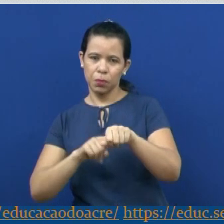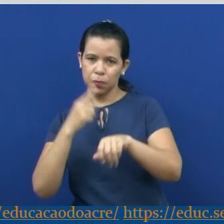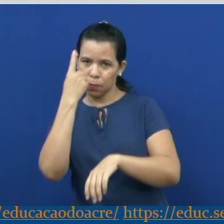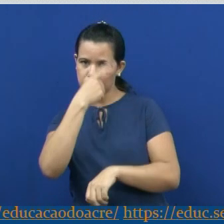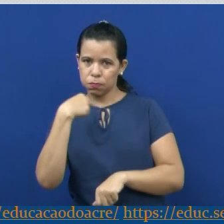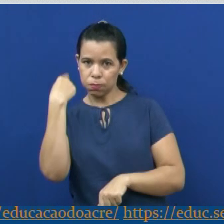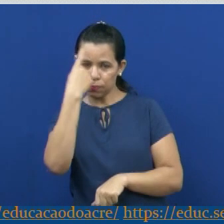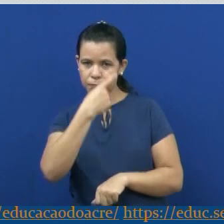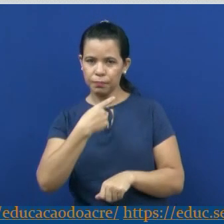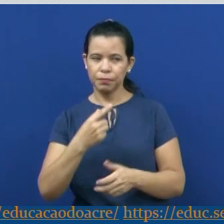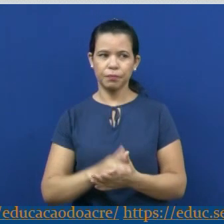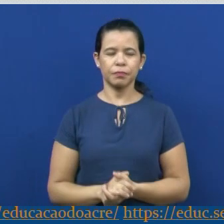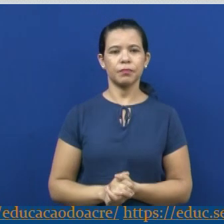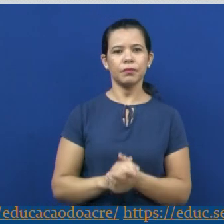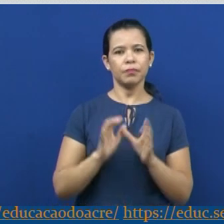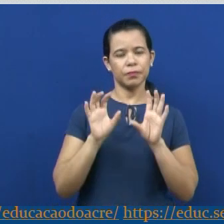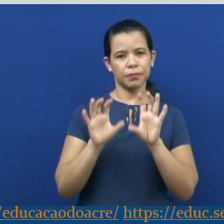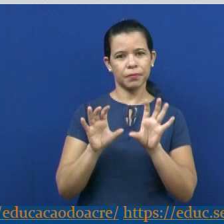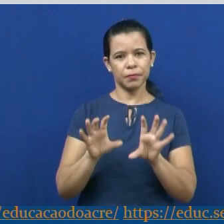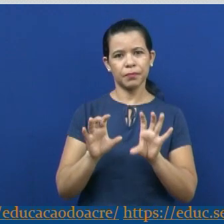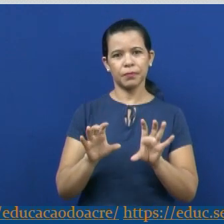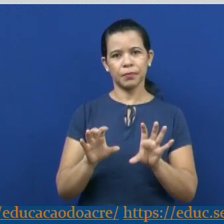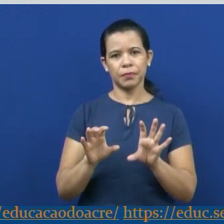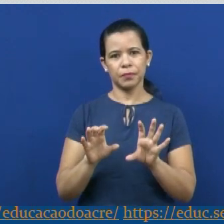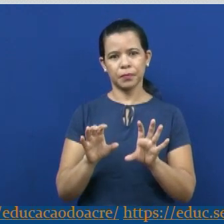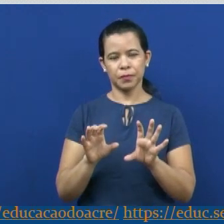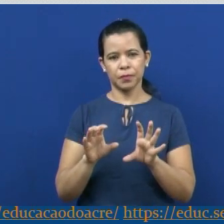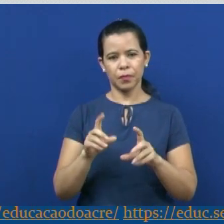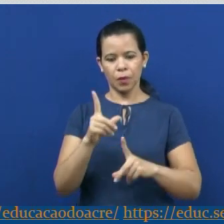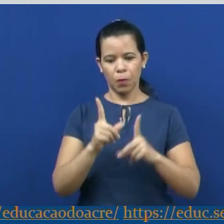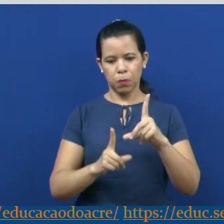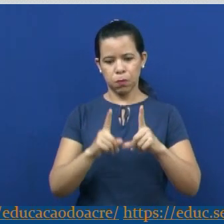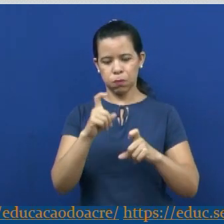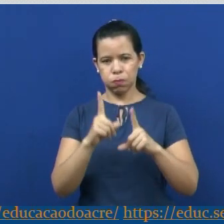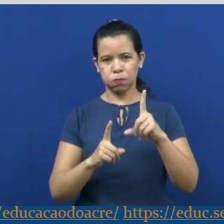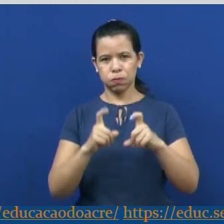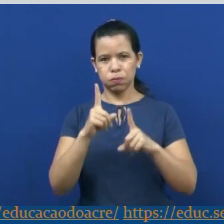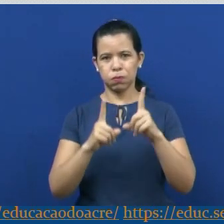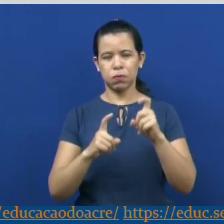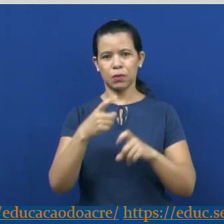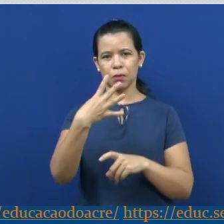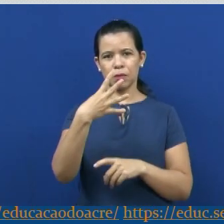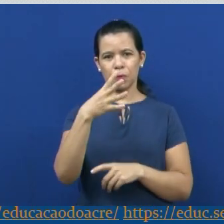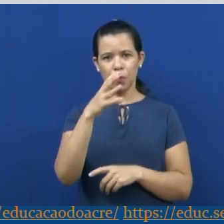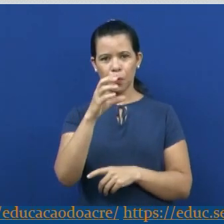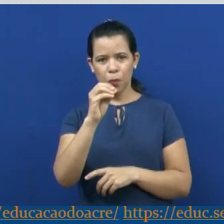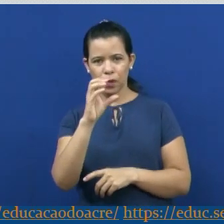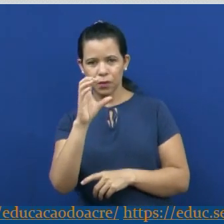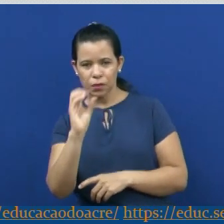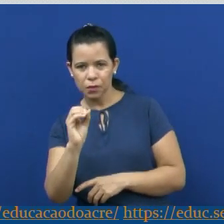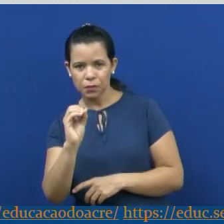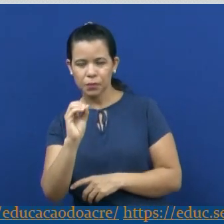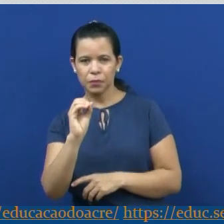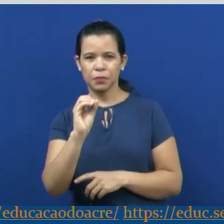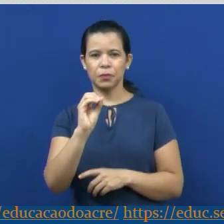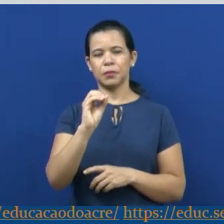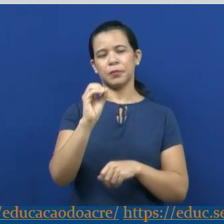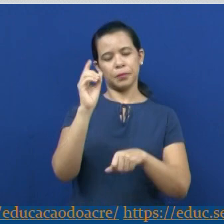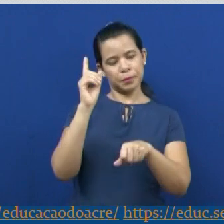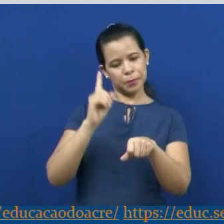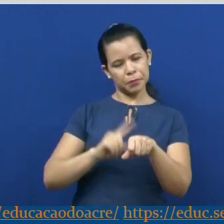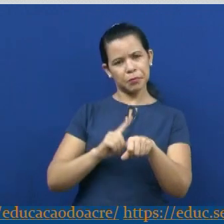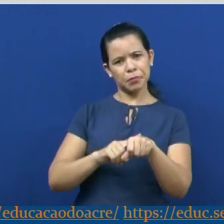horas. Para isso, uma população de bactérias de 400 bactérias será necessário um tempo